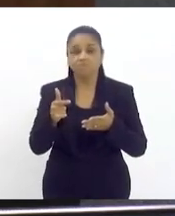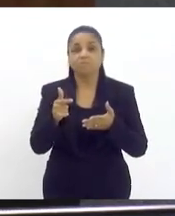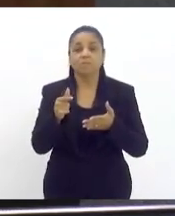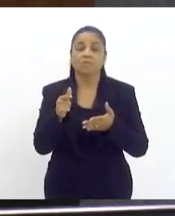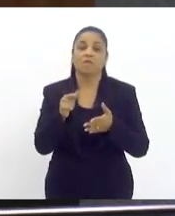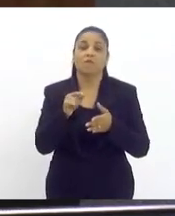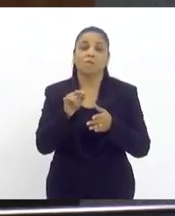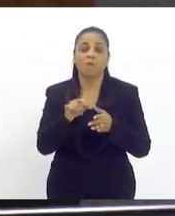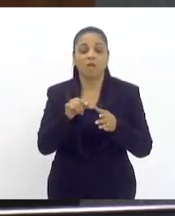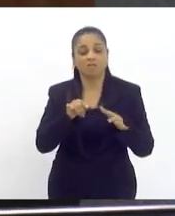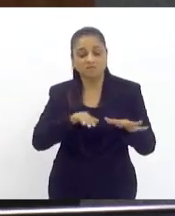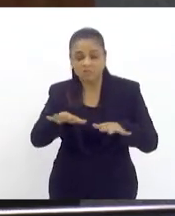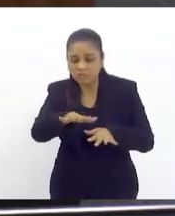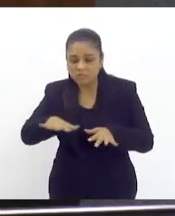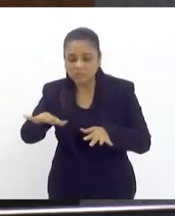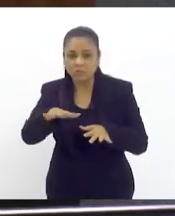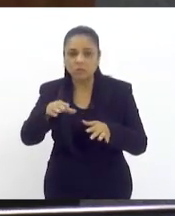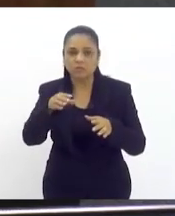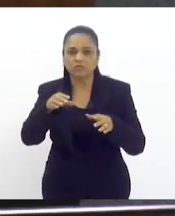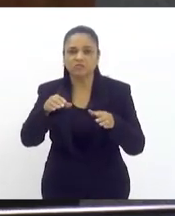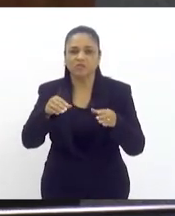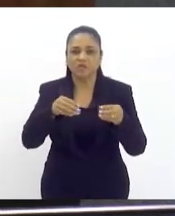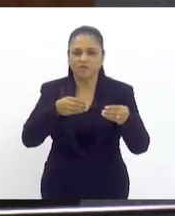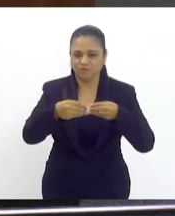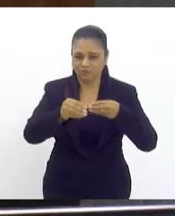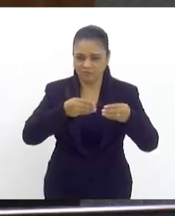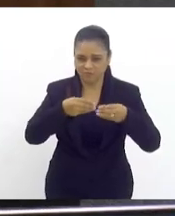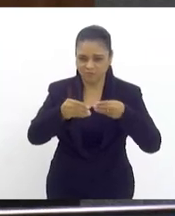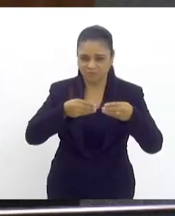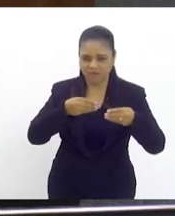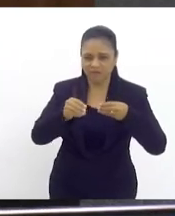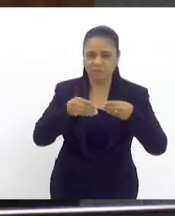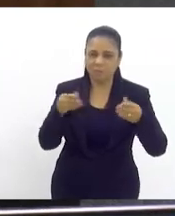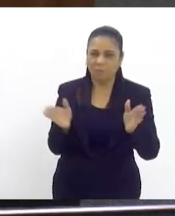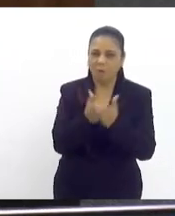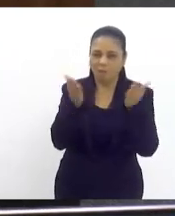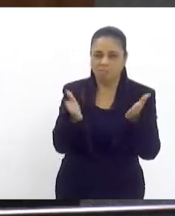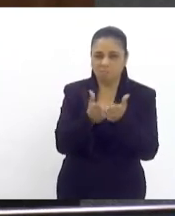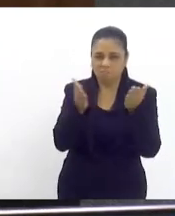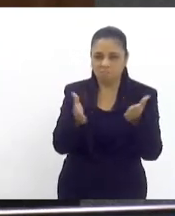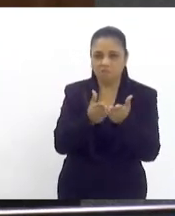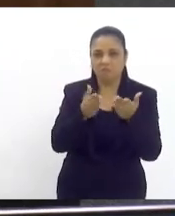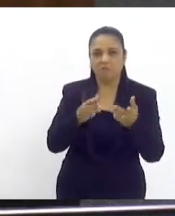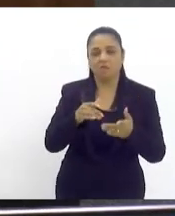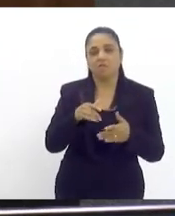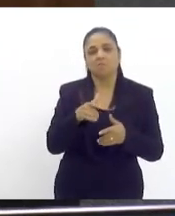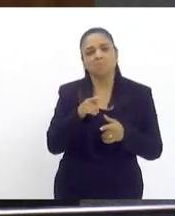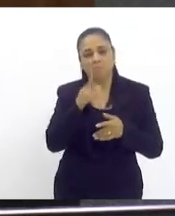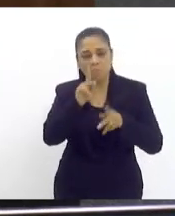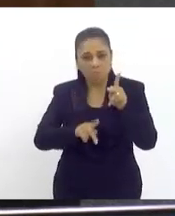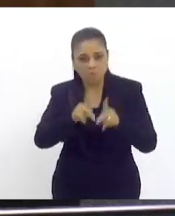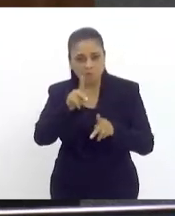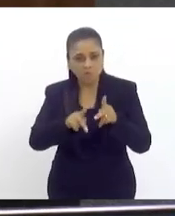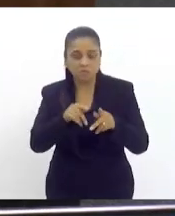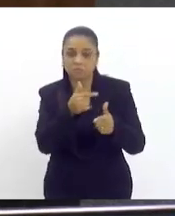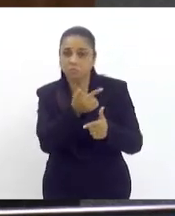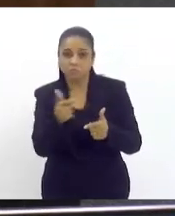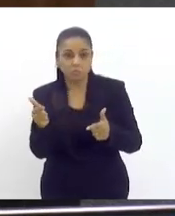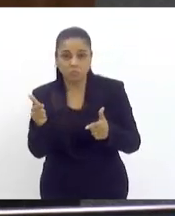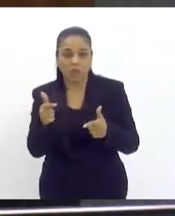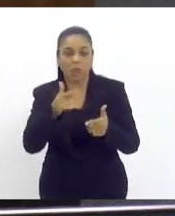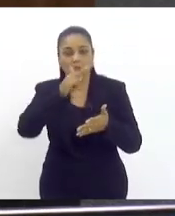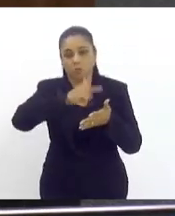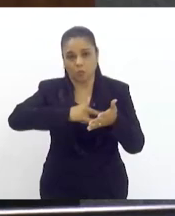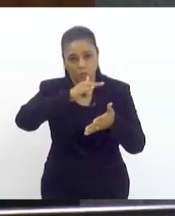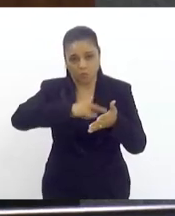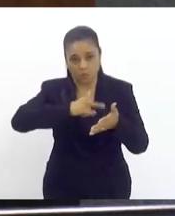nos setores mais vulnerabilizados então menos de dois por cento da nossa população em documentada hoje e